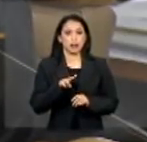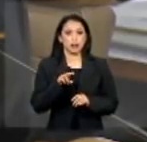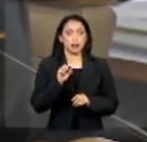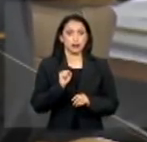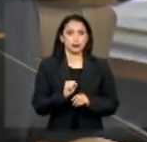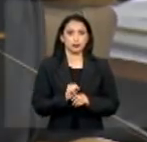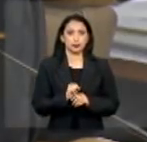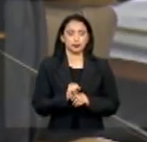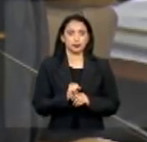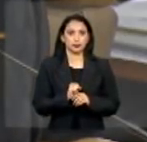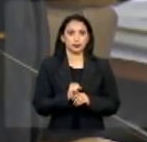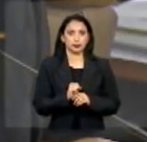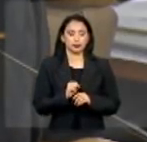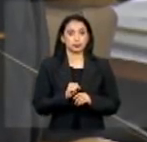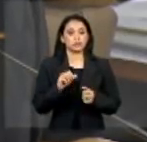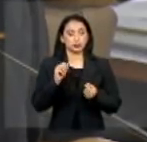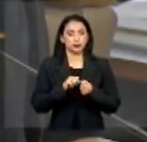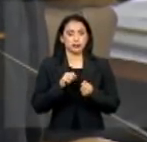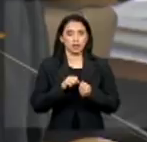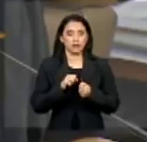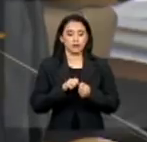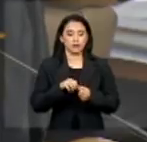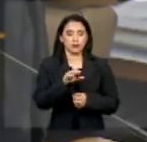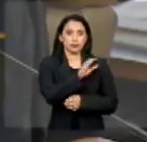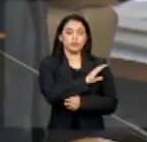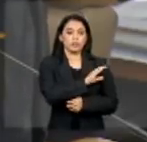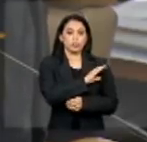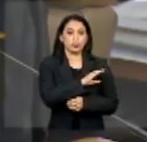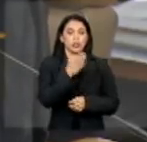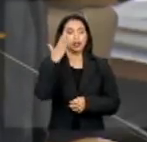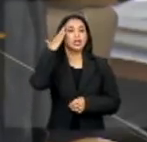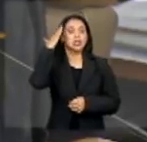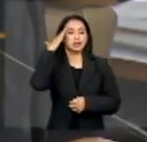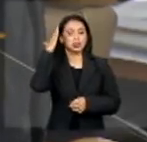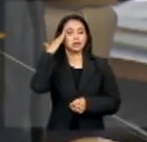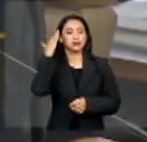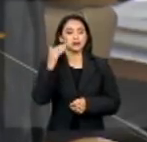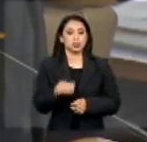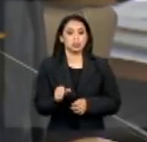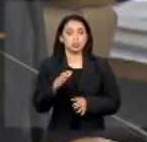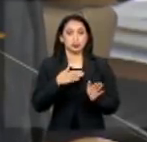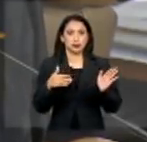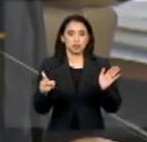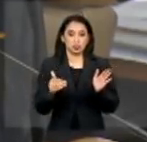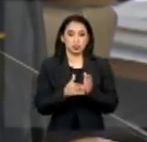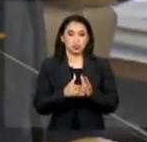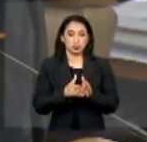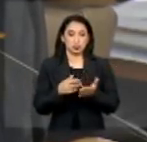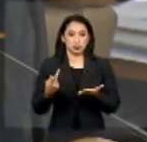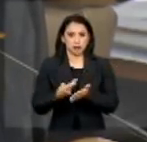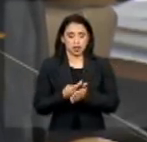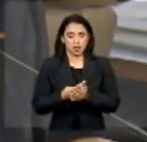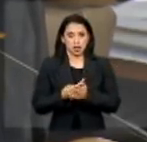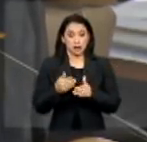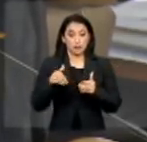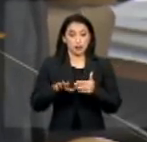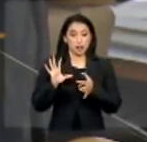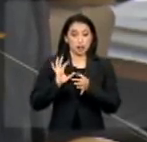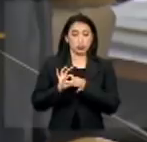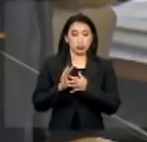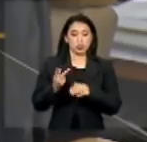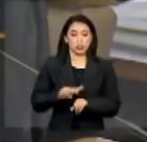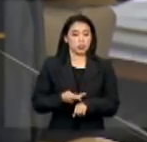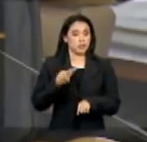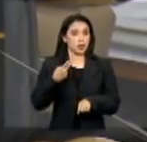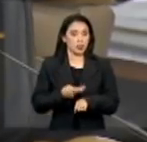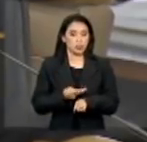distinta da colaboração e que como sabemos todos se dá fora de um contexto premial um